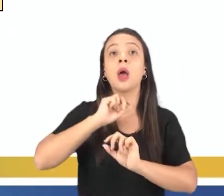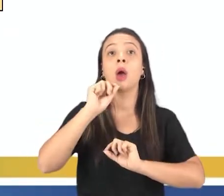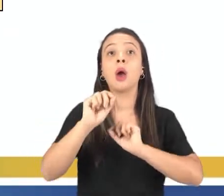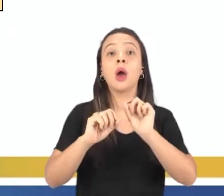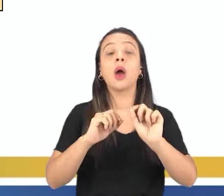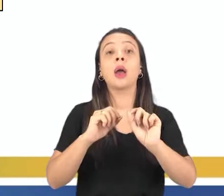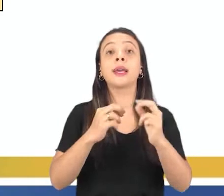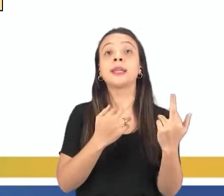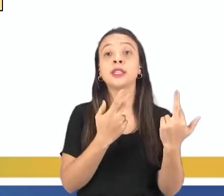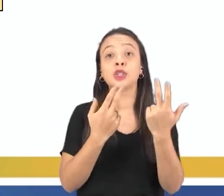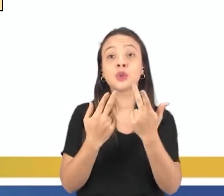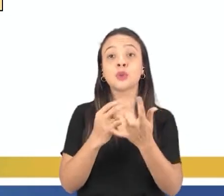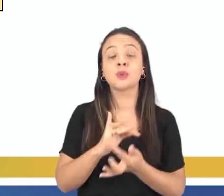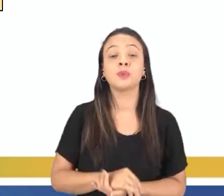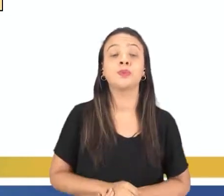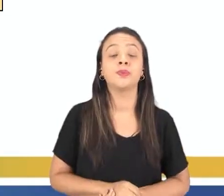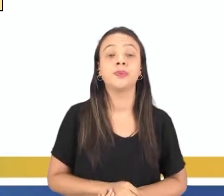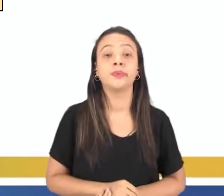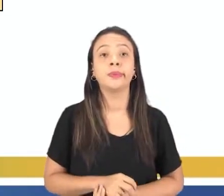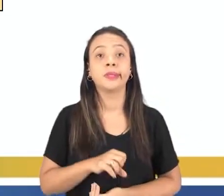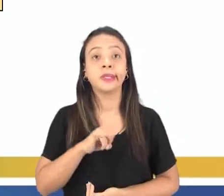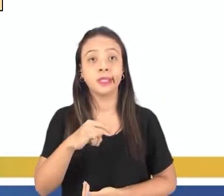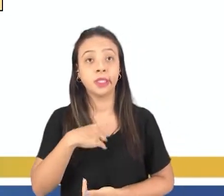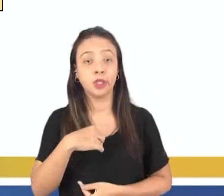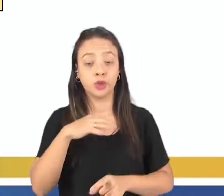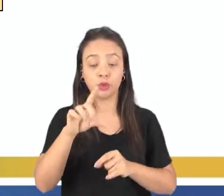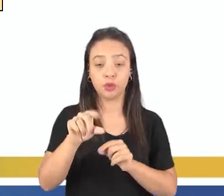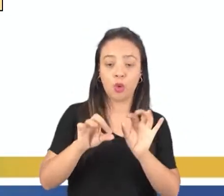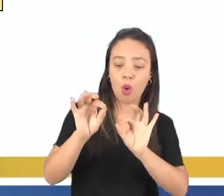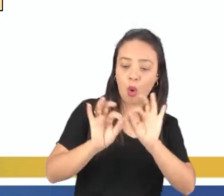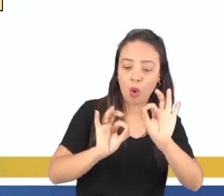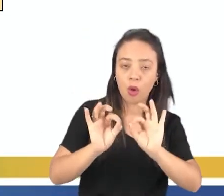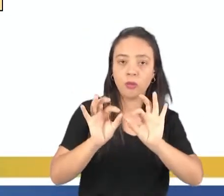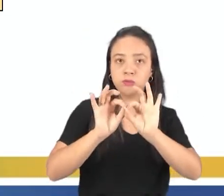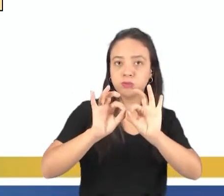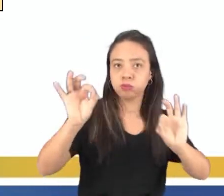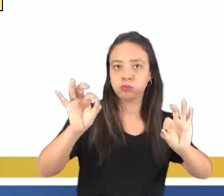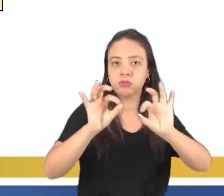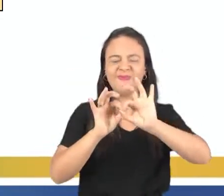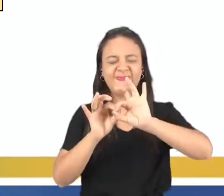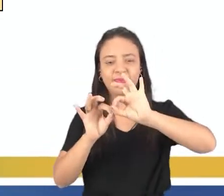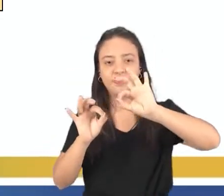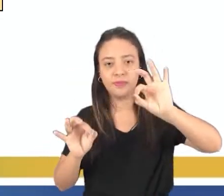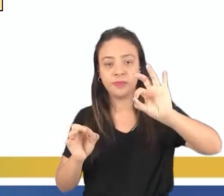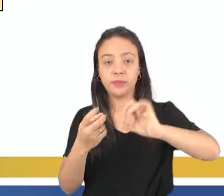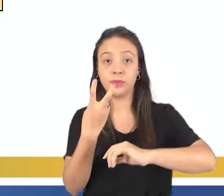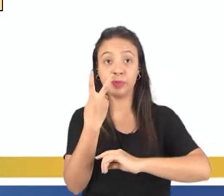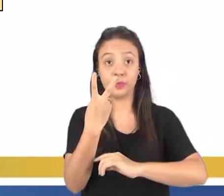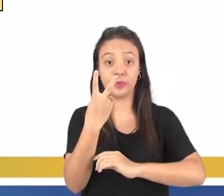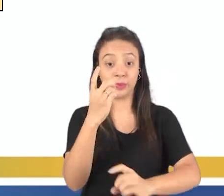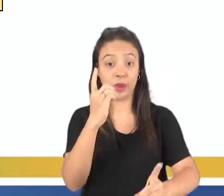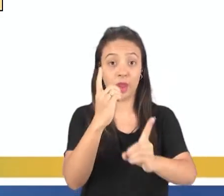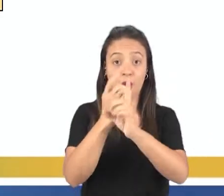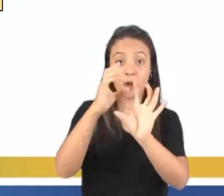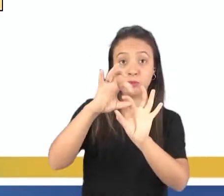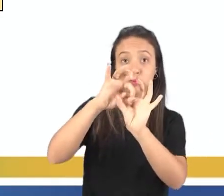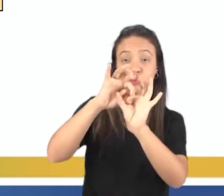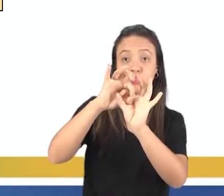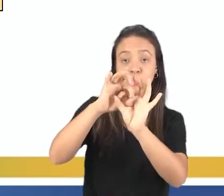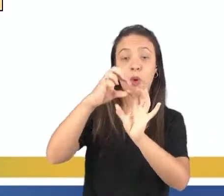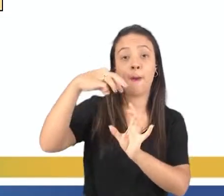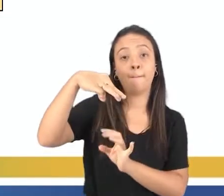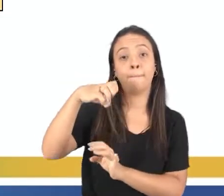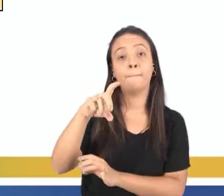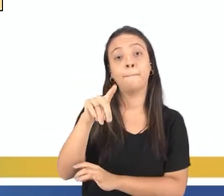seja, quando a gente traça as diagonais do retângulo, as duas diagonais se encontrarão no ponto